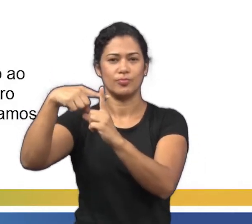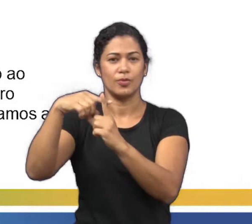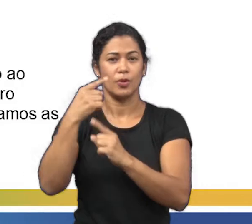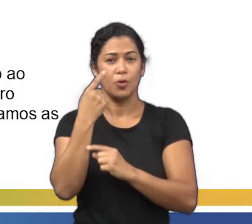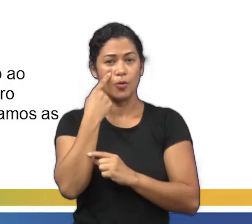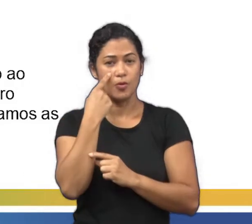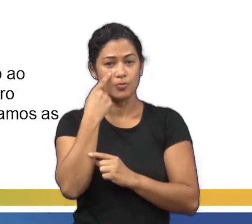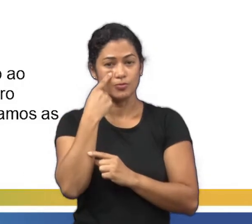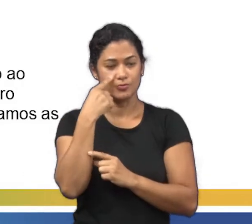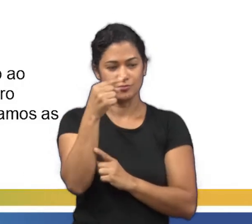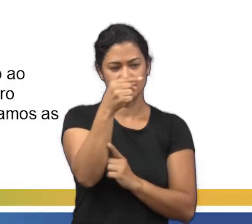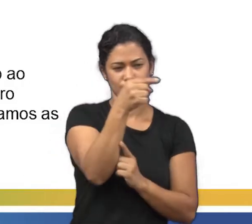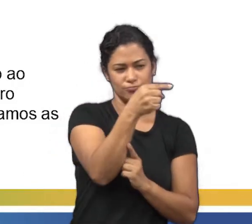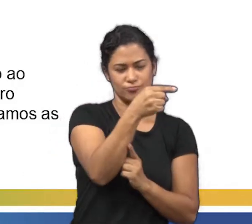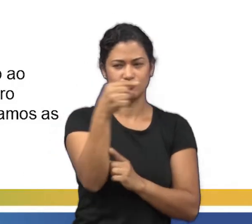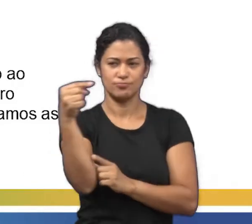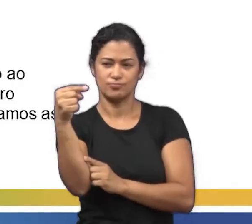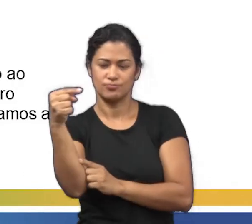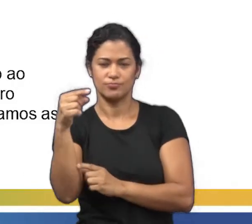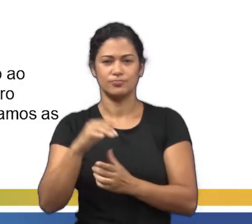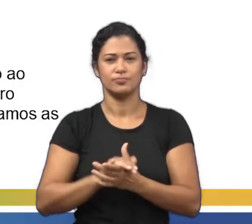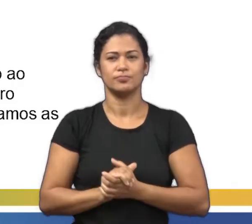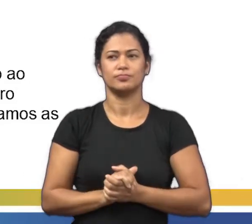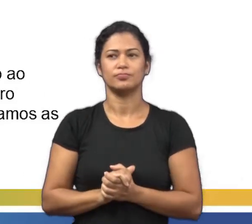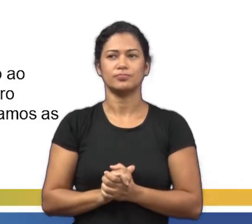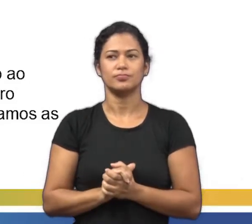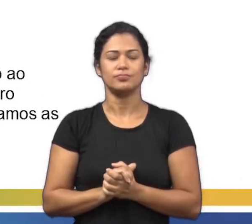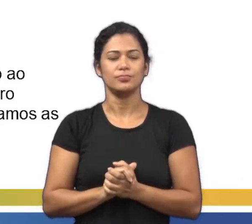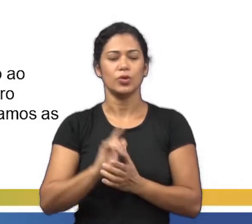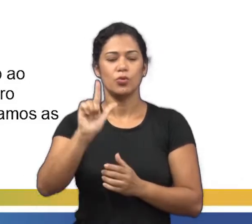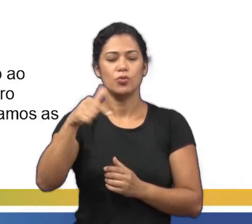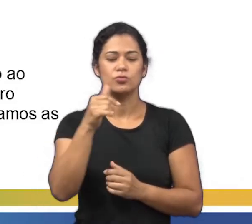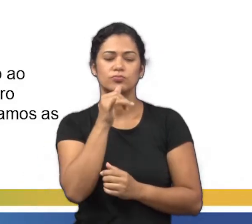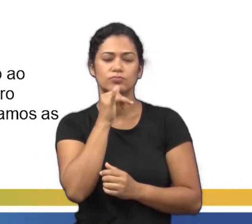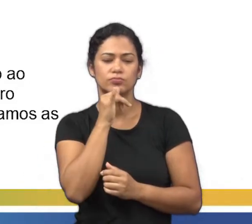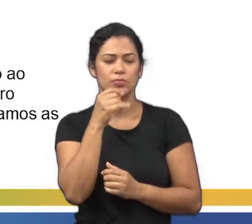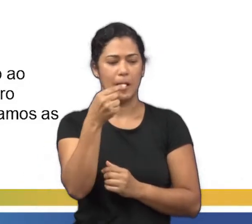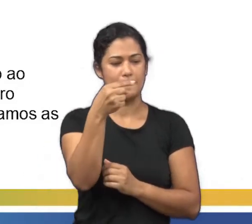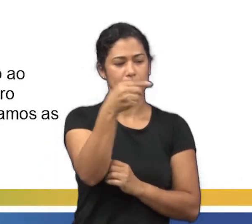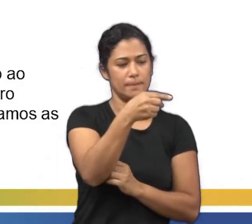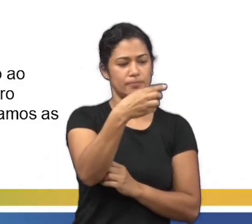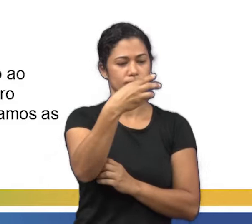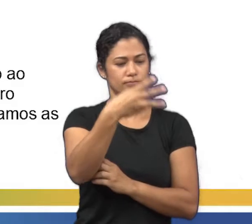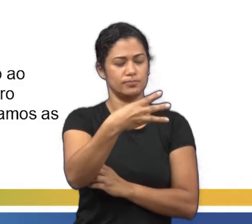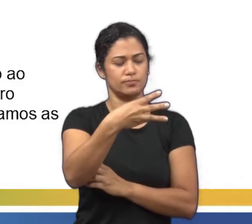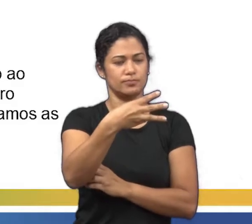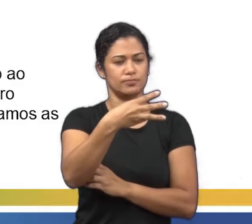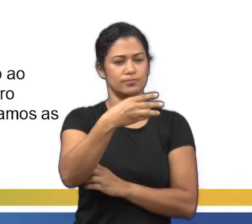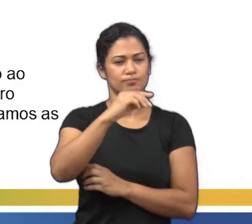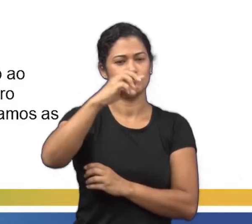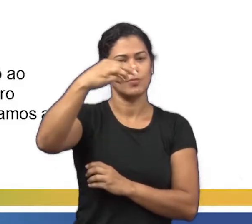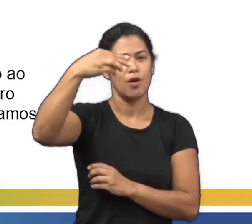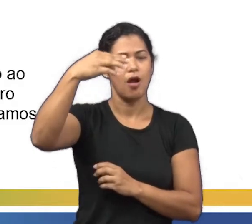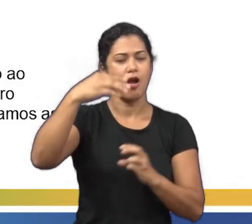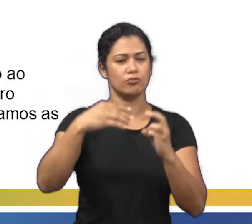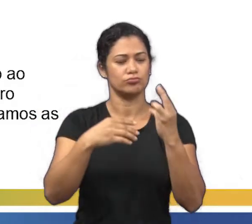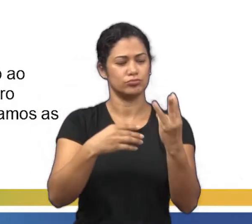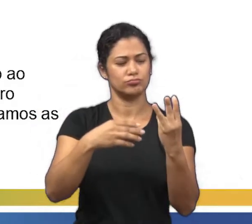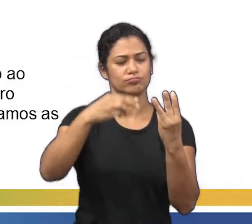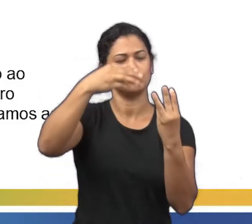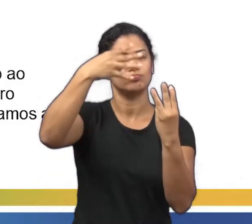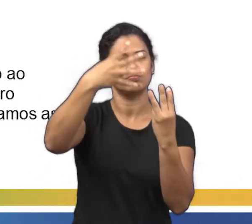é mais 9. Outro exemplo aqui, ó. Menos 3 elevado a 4, que é igual